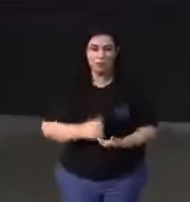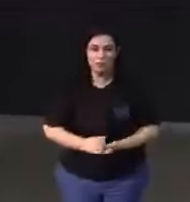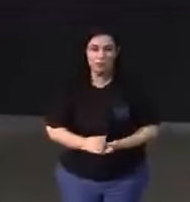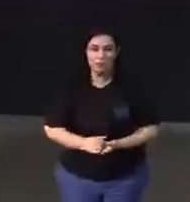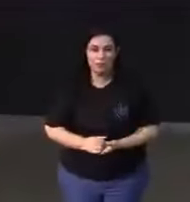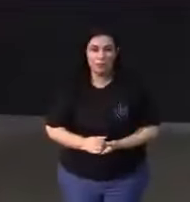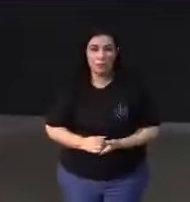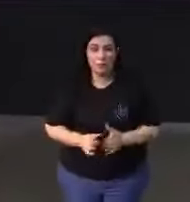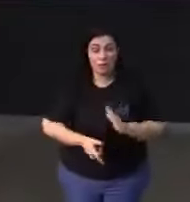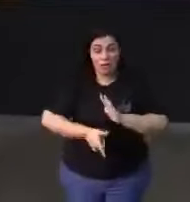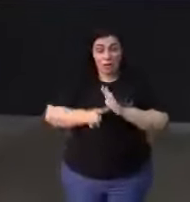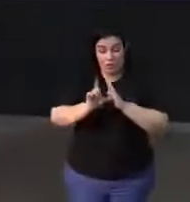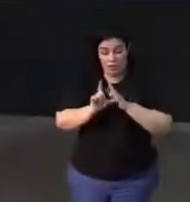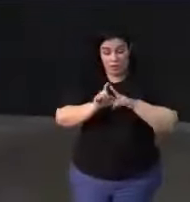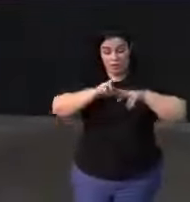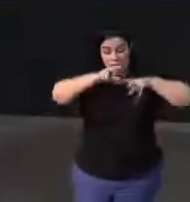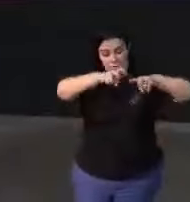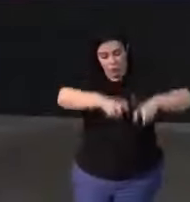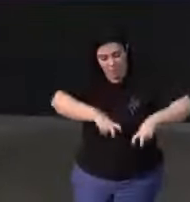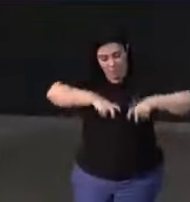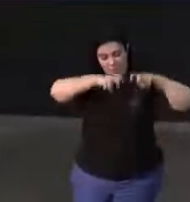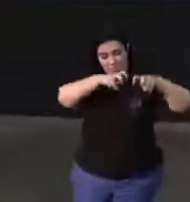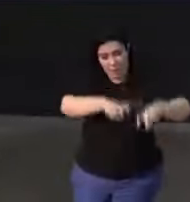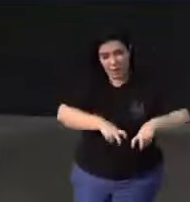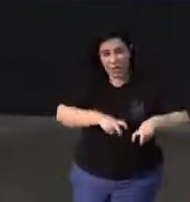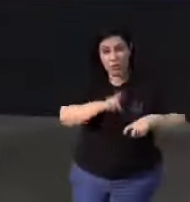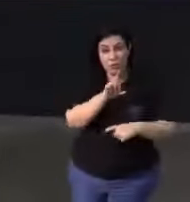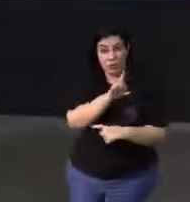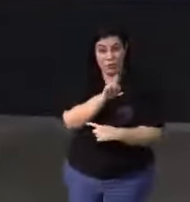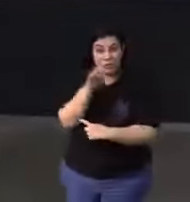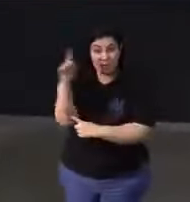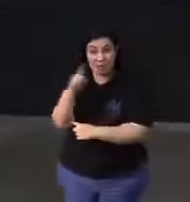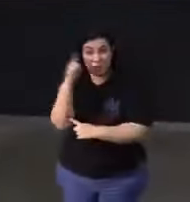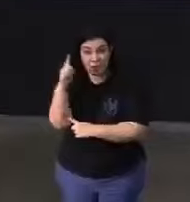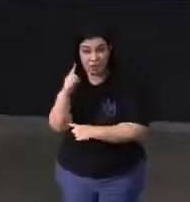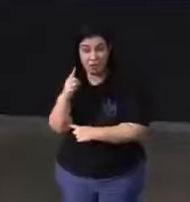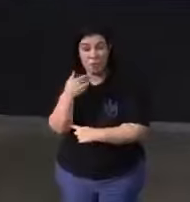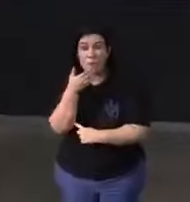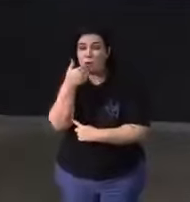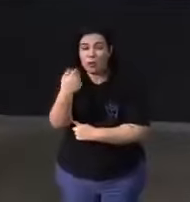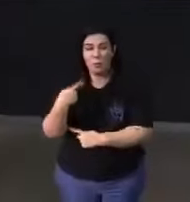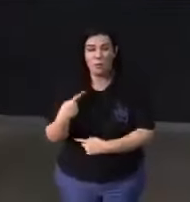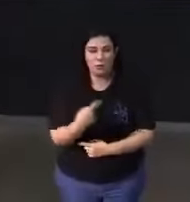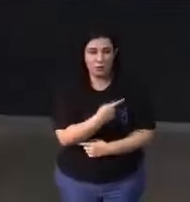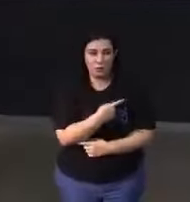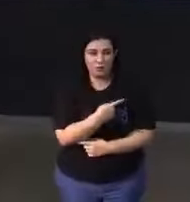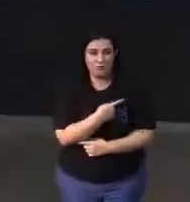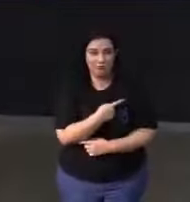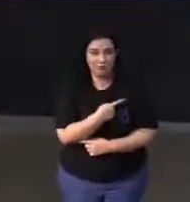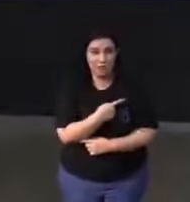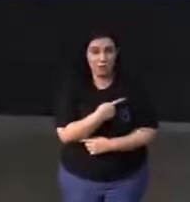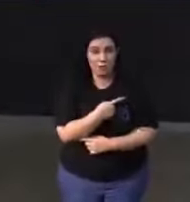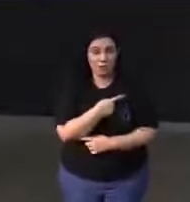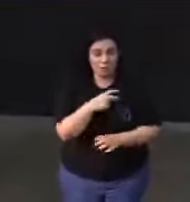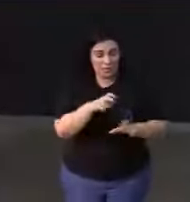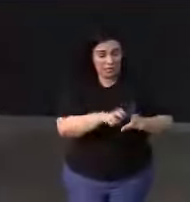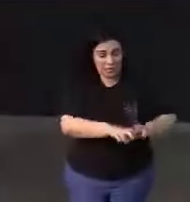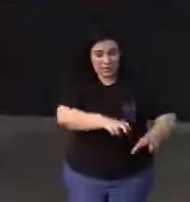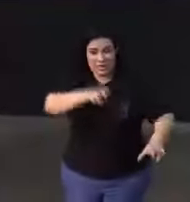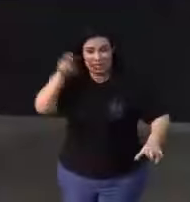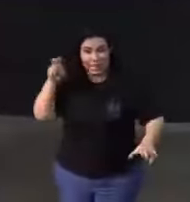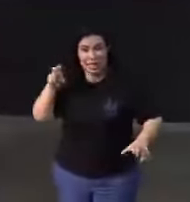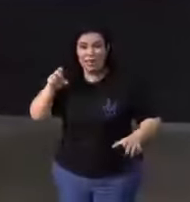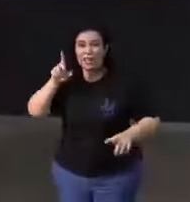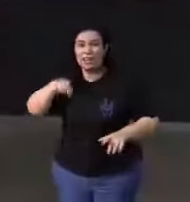Enquanto estava no pasto, Davi foi o melhor pastor de seu pai, você está comigo? Quando ele sai do pasto, ele vai ser um